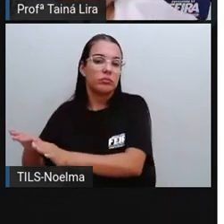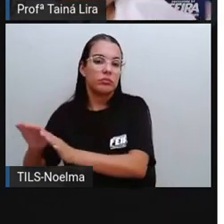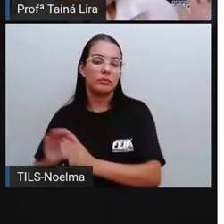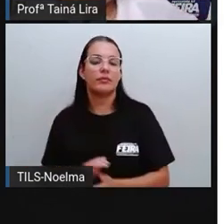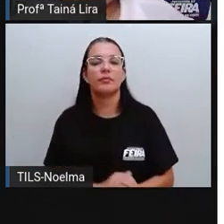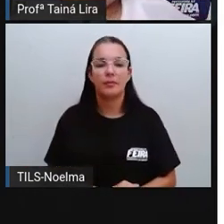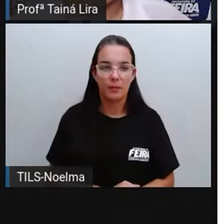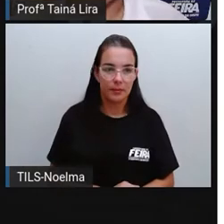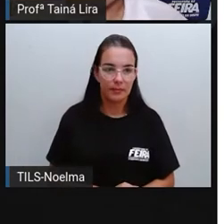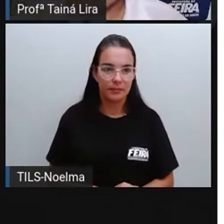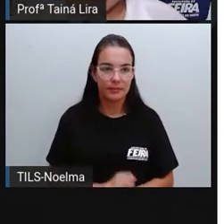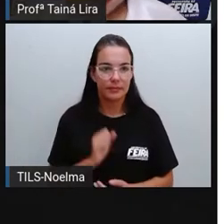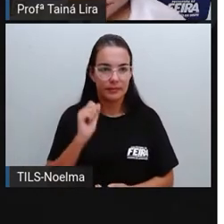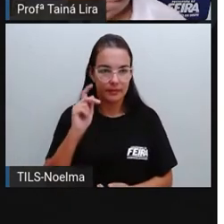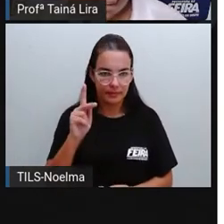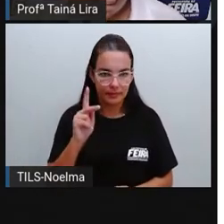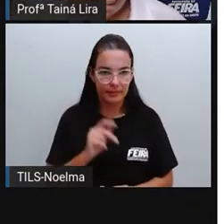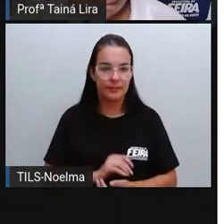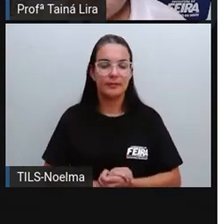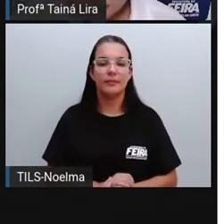com o par que ela formou, tá bom?